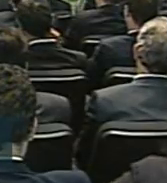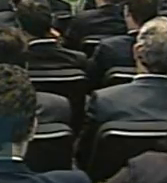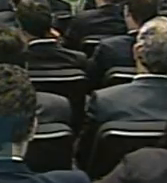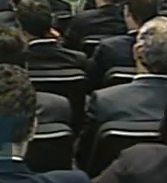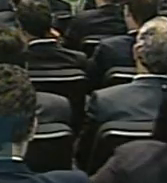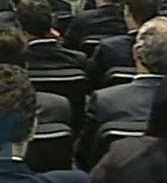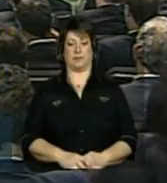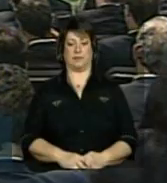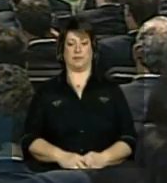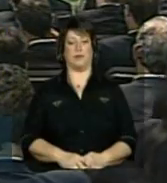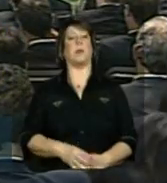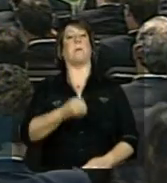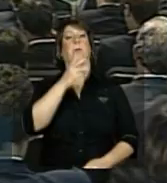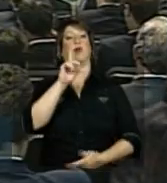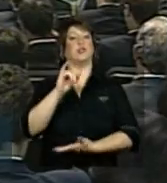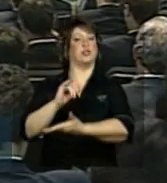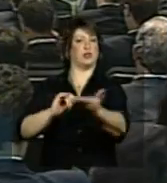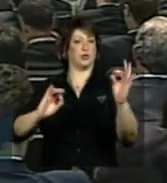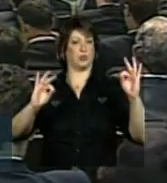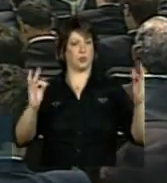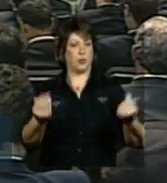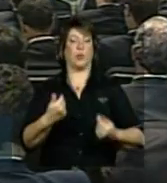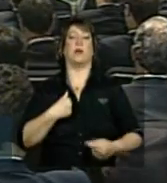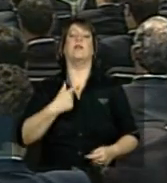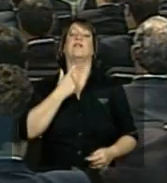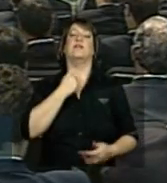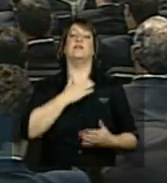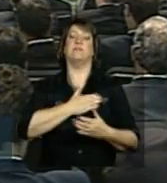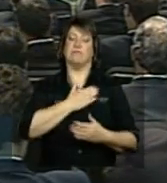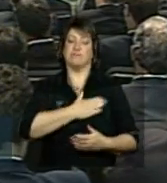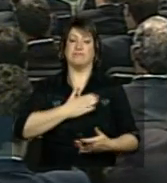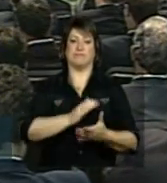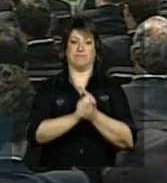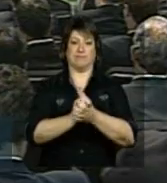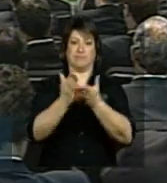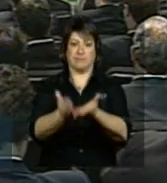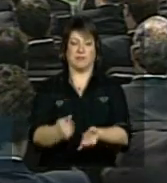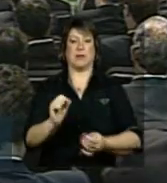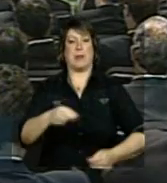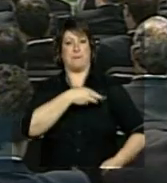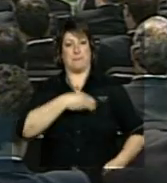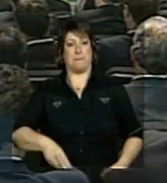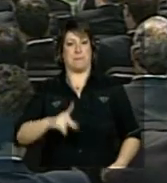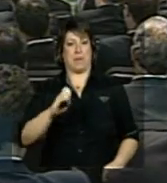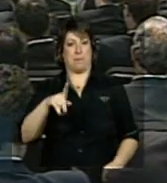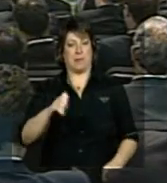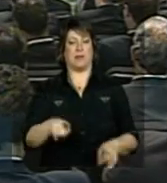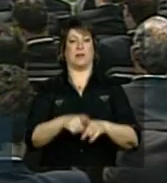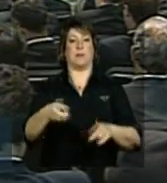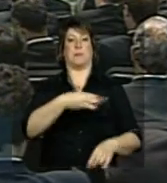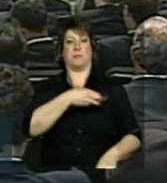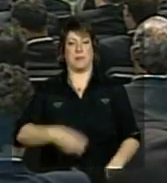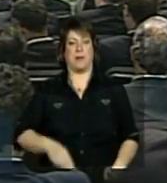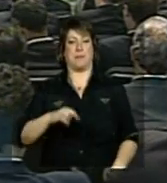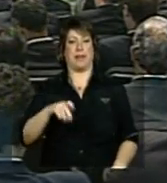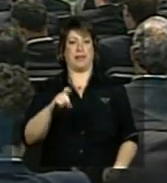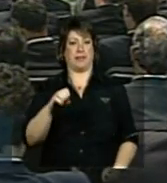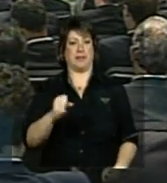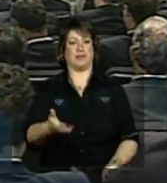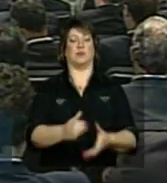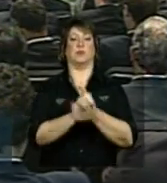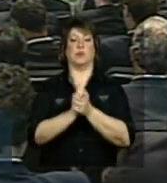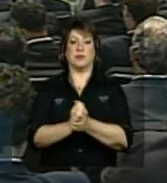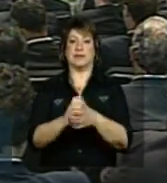Bom dia. Bom dia a todos. Gostaria de cumprimentar o ministro Pepe Vargas, ministro Mendes Ribeiro,